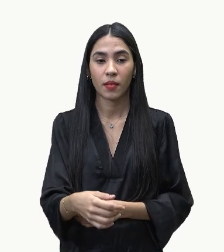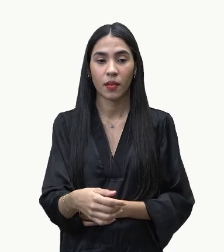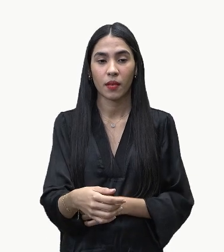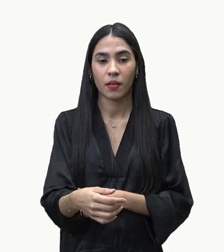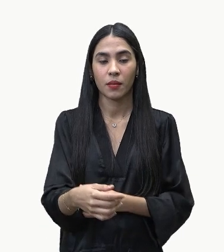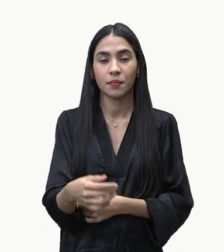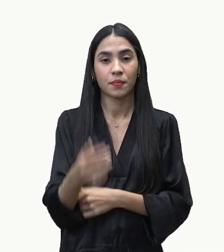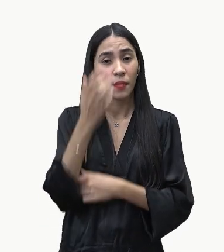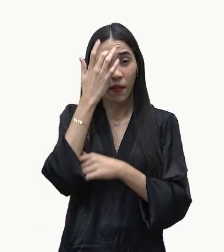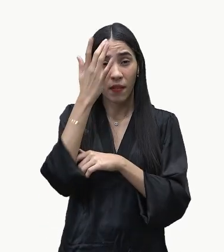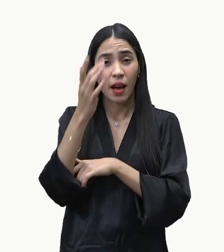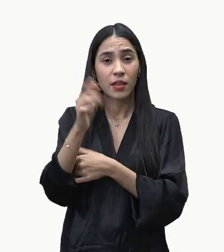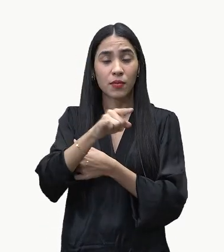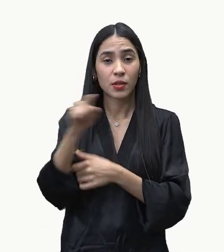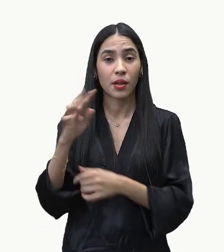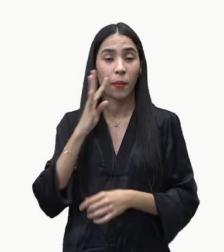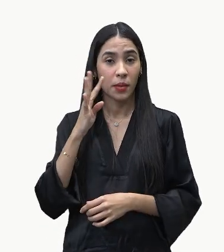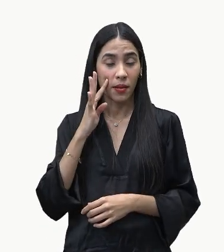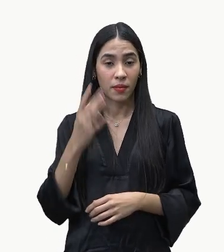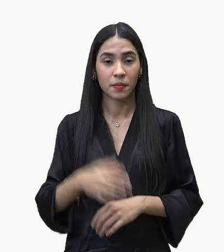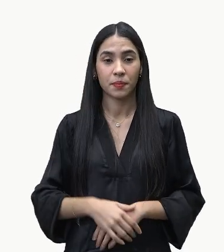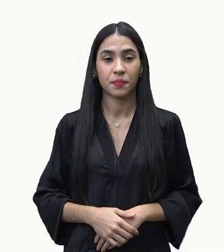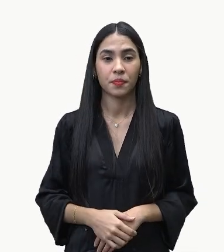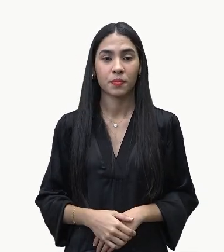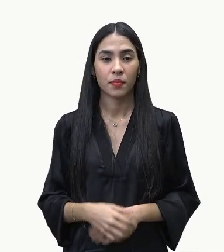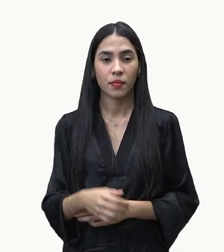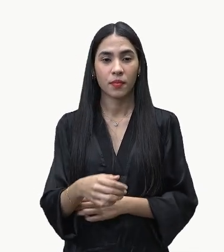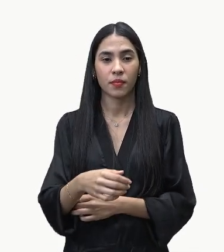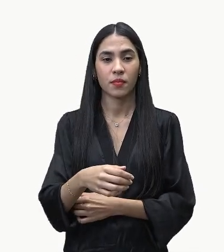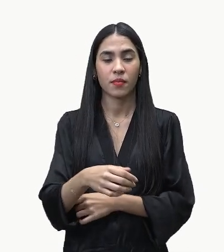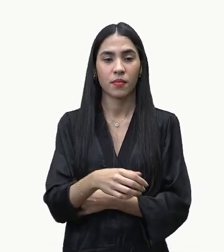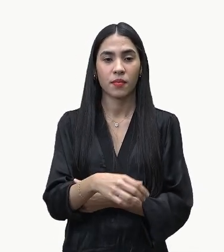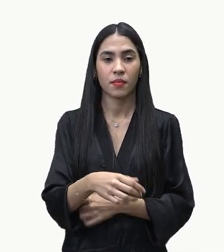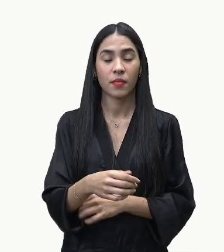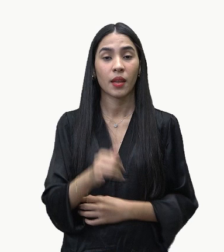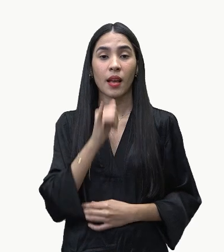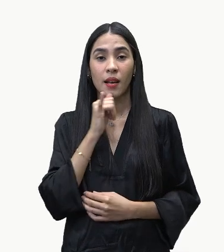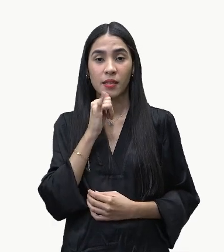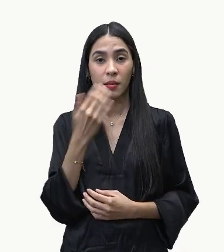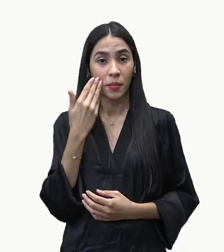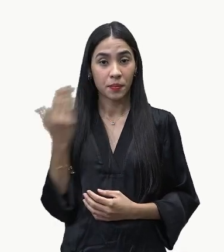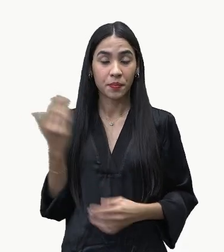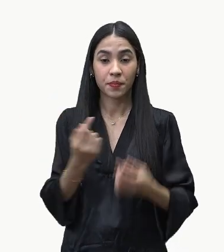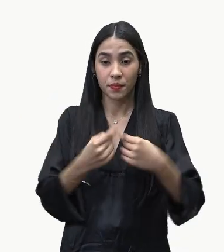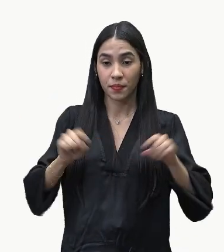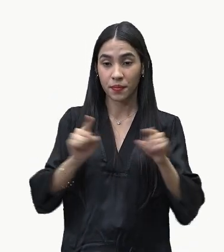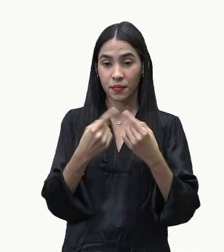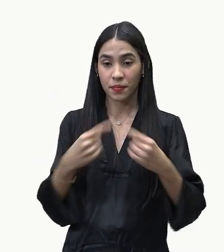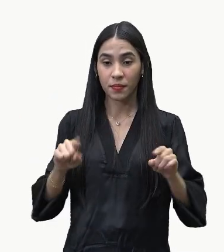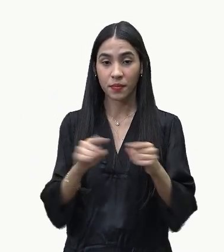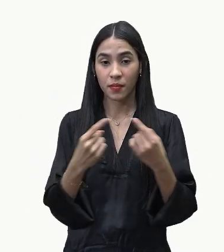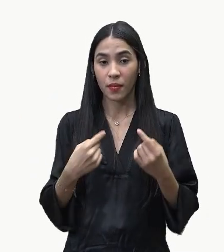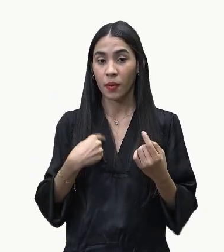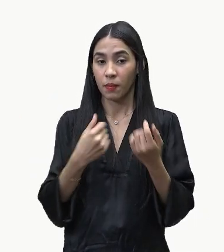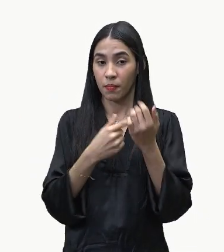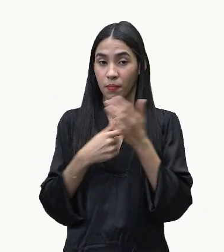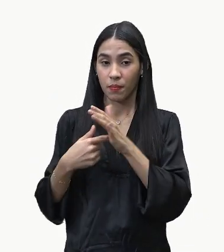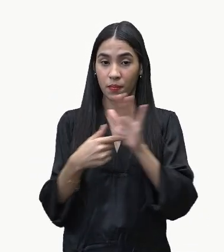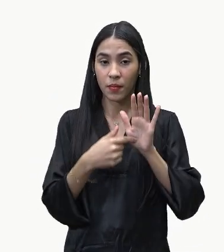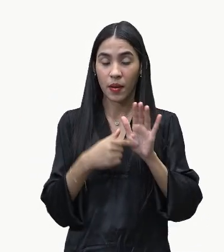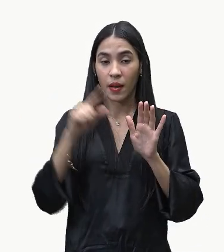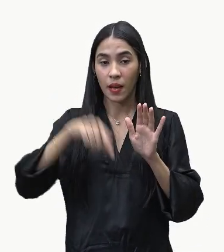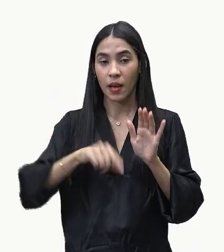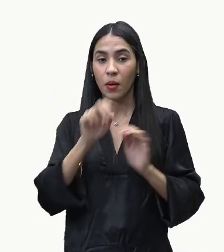mais fácil de observar e compreender. Olhem só, isso aqui é um trecho de uma canção, como eu disse a vocês, é algo que é